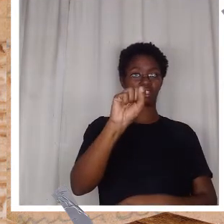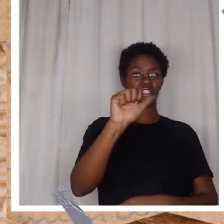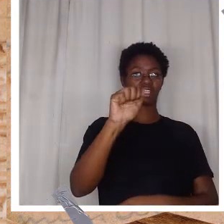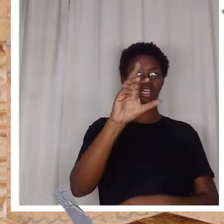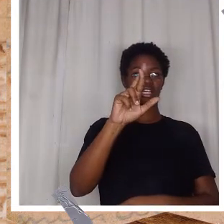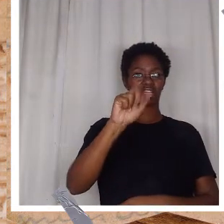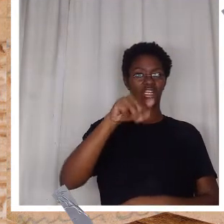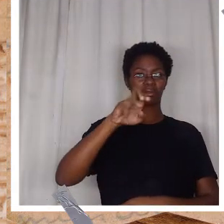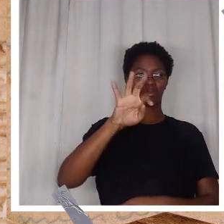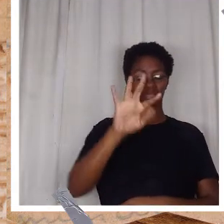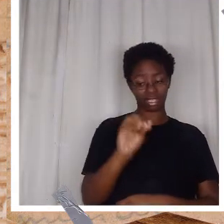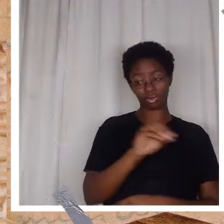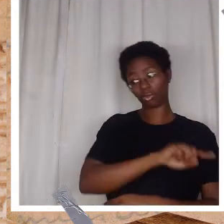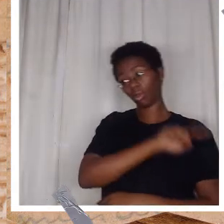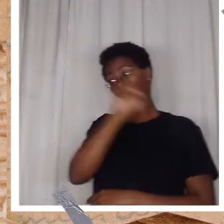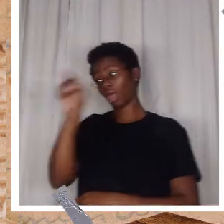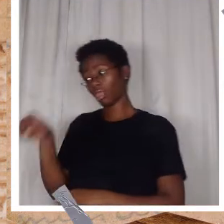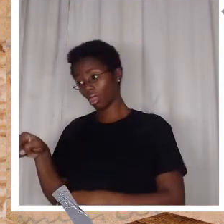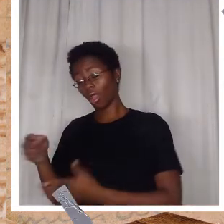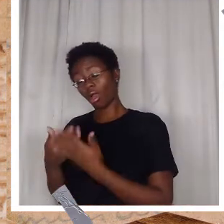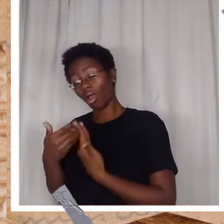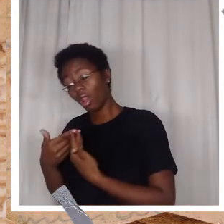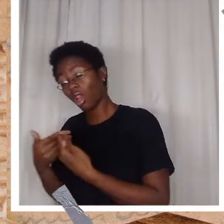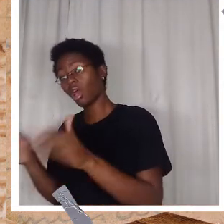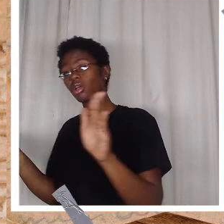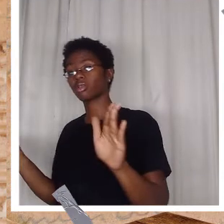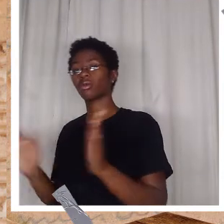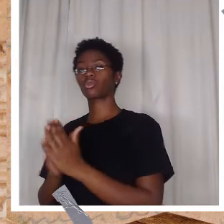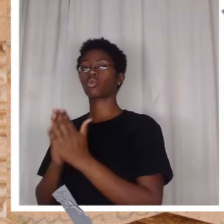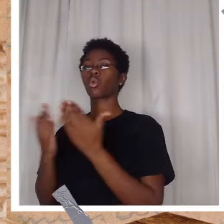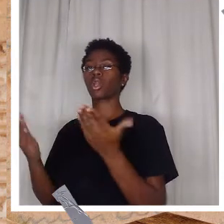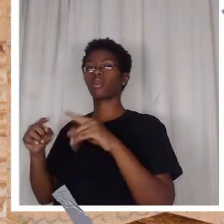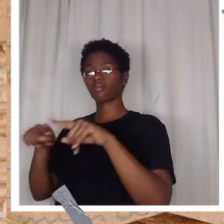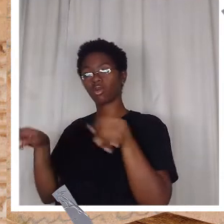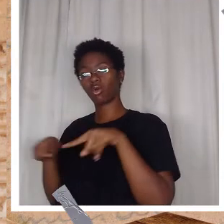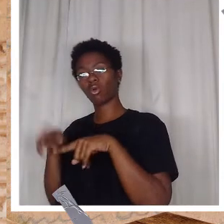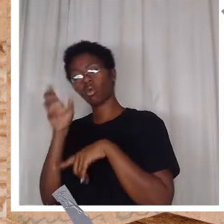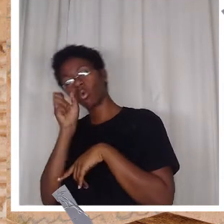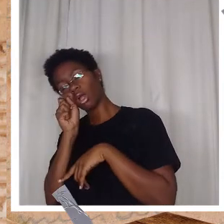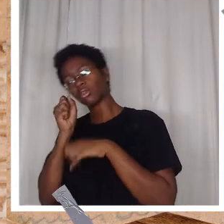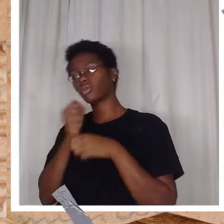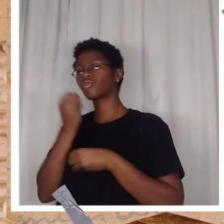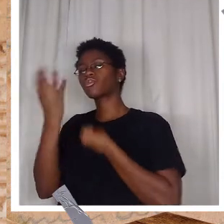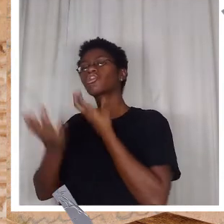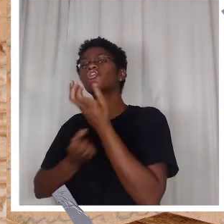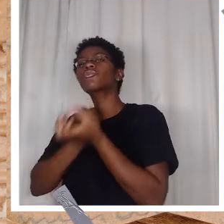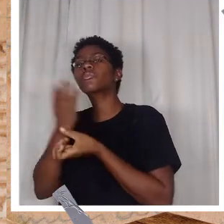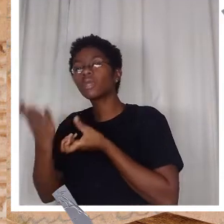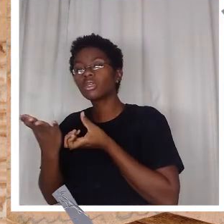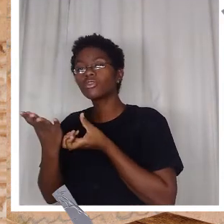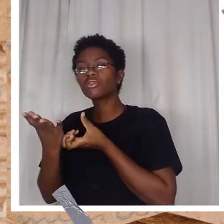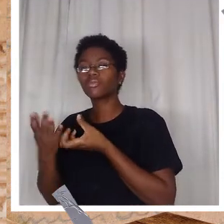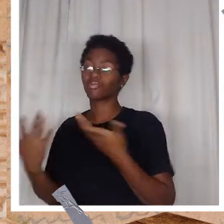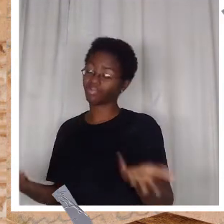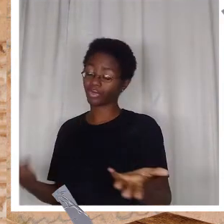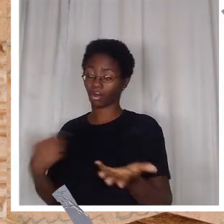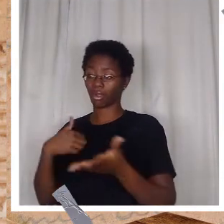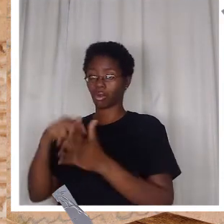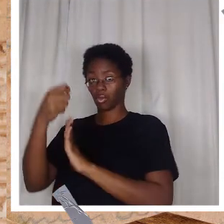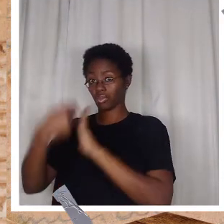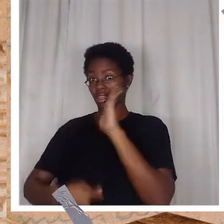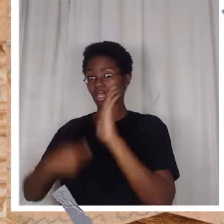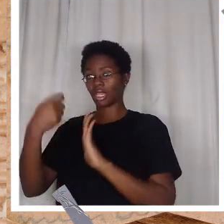do livro Quarto Despejo. O nosso roteiro tinha esse